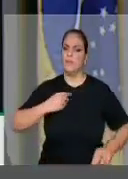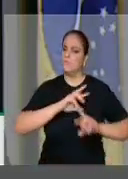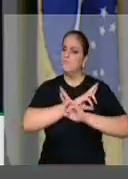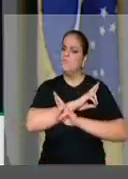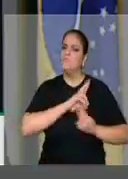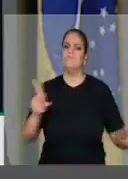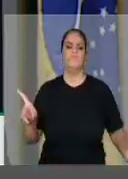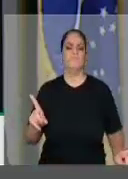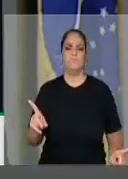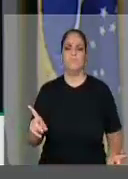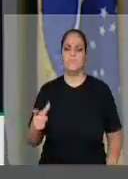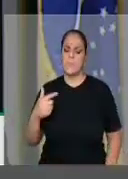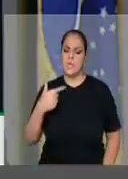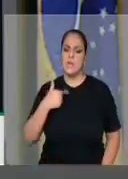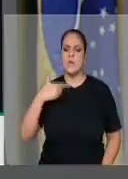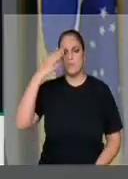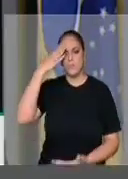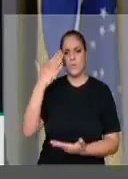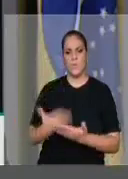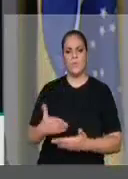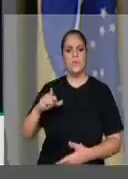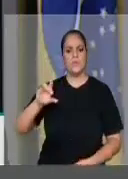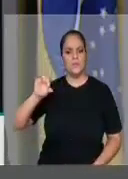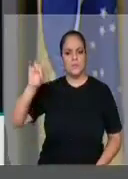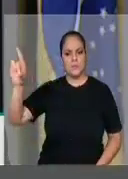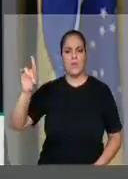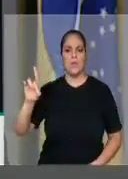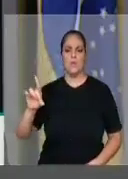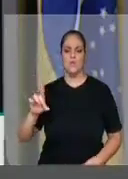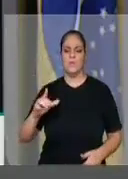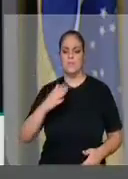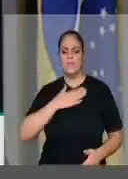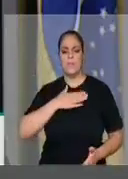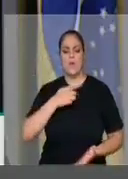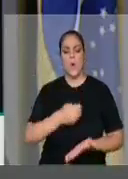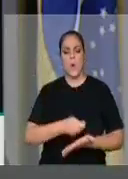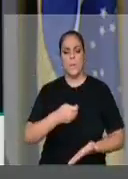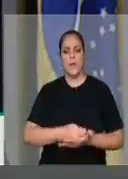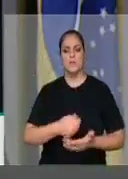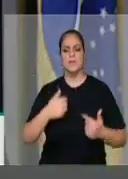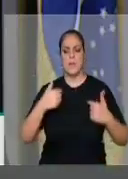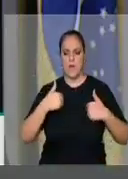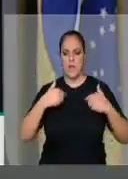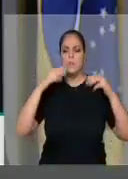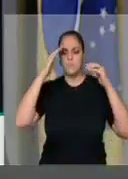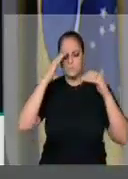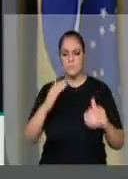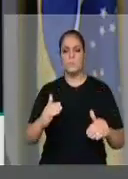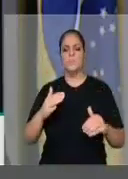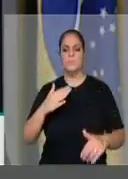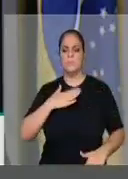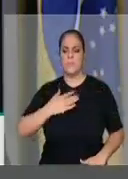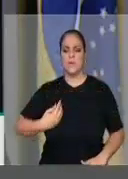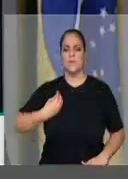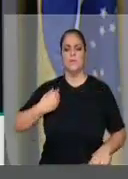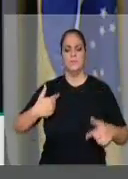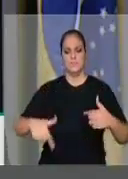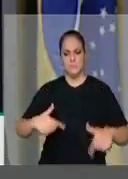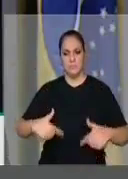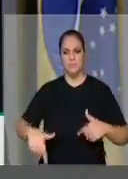vida. Sou um homem temente a Deus, cumpridor das minhas obrigações. Sou um homem público